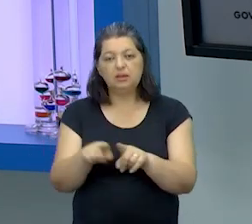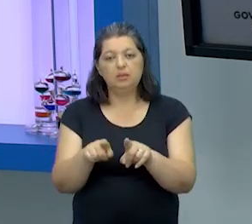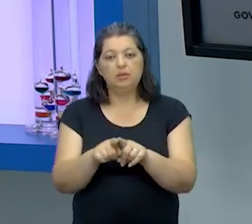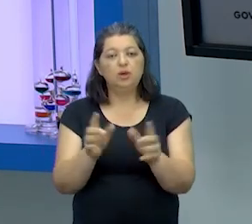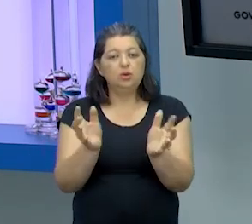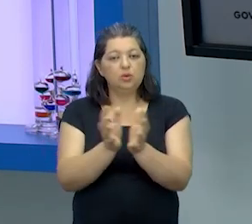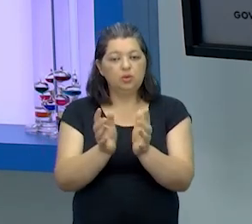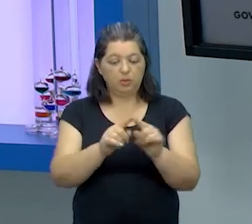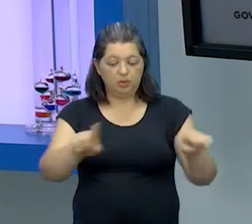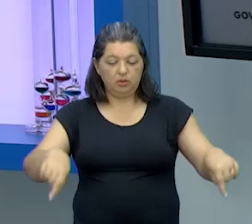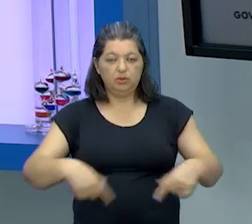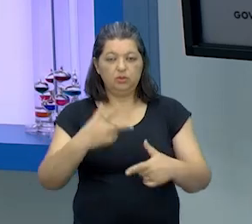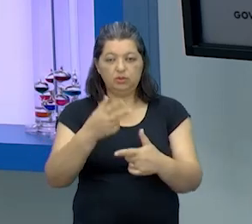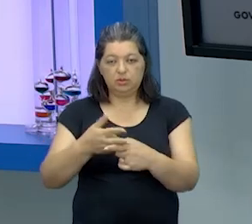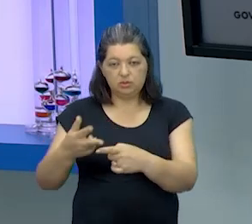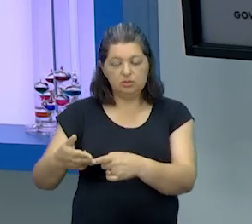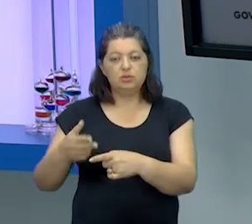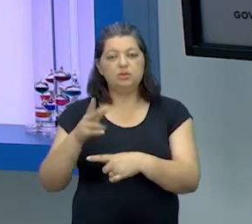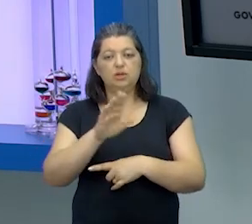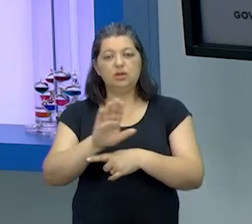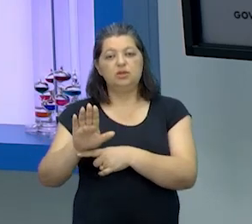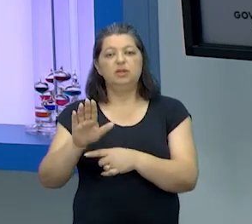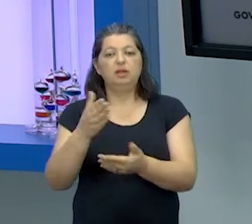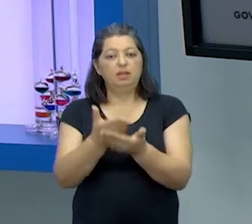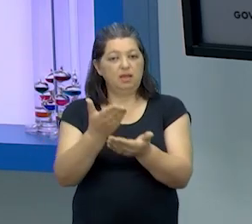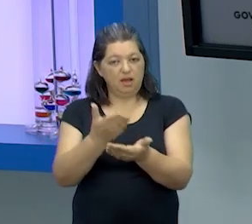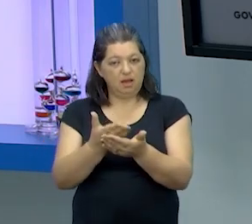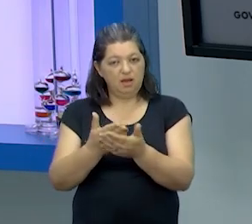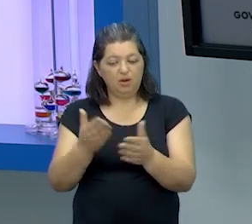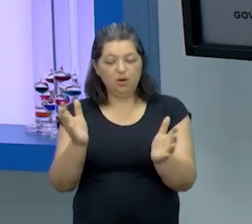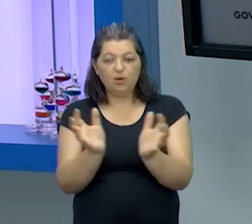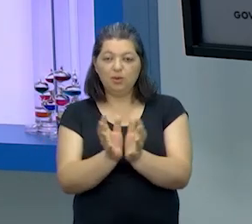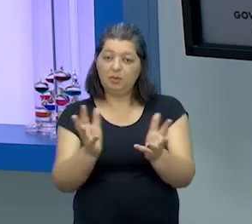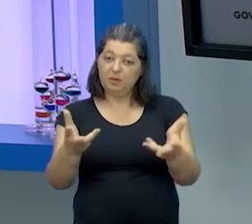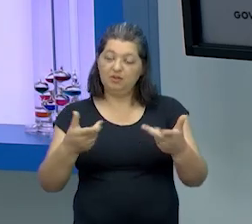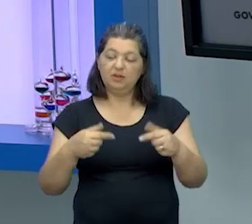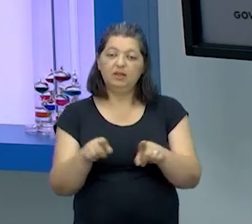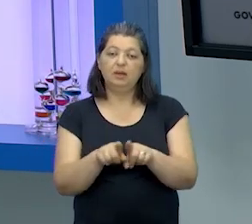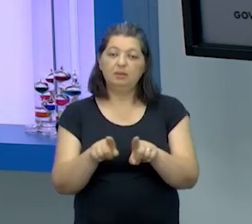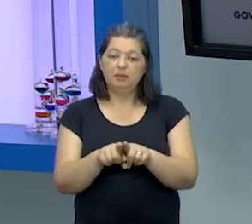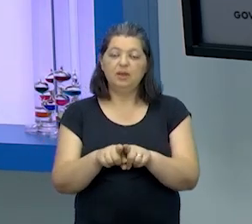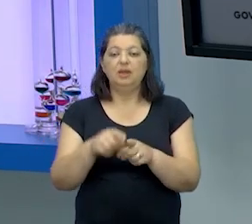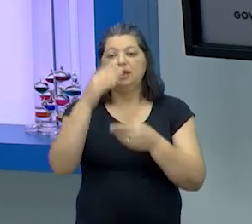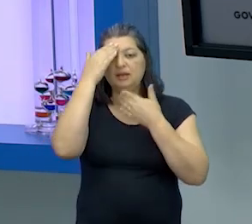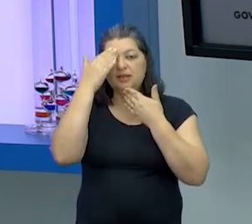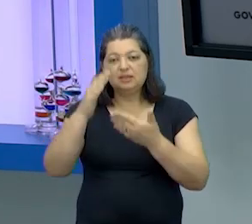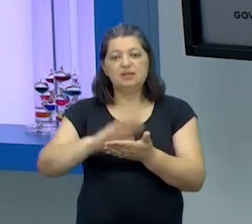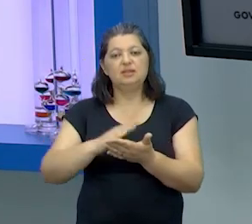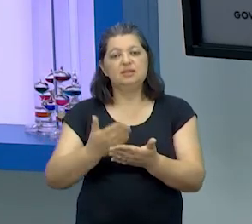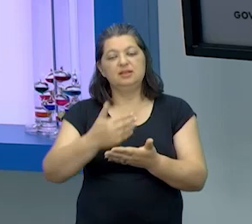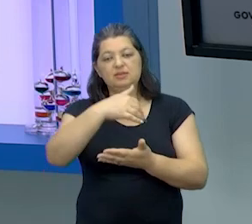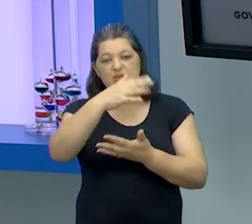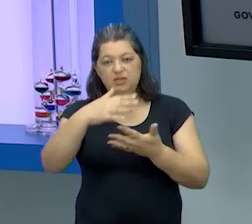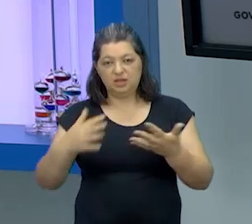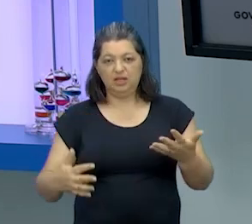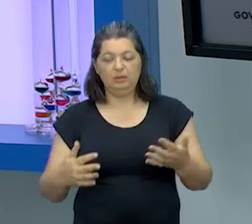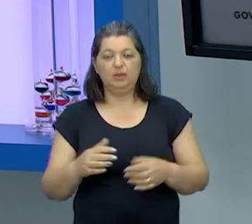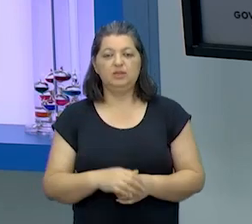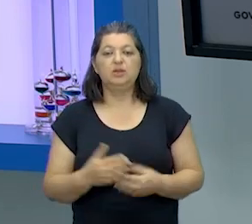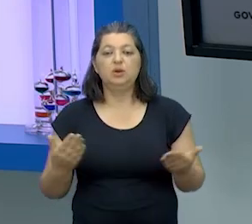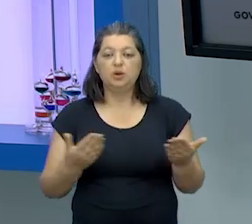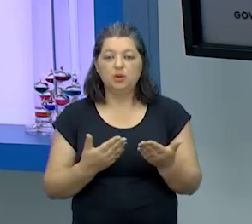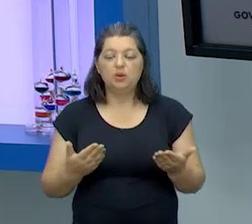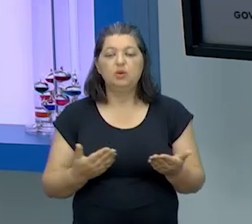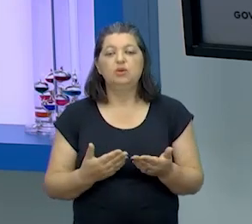estúdio que faz aí a aula acontecer para vocês, essa equipe maravilhosa, e agradecer também aos nossos intérpretes de Libras. Hoje a